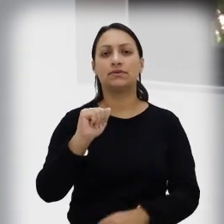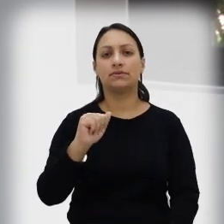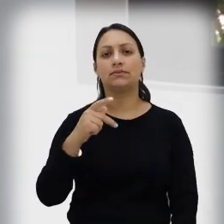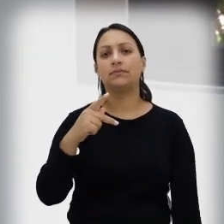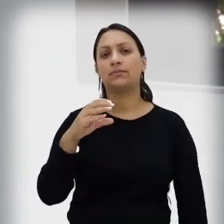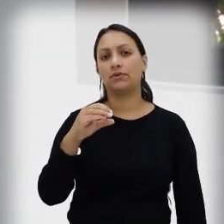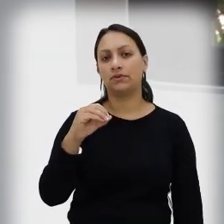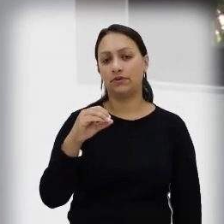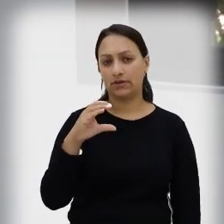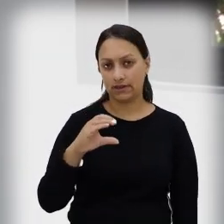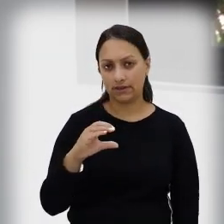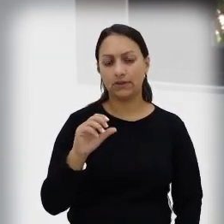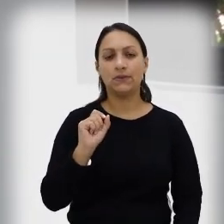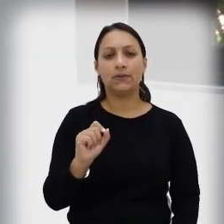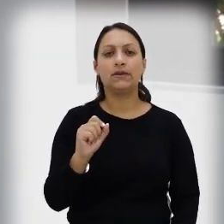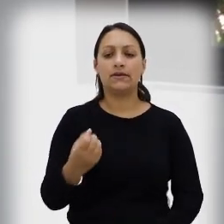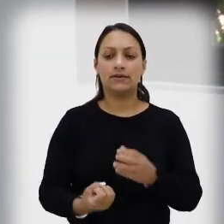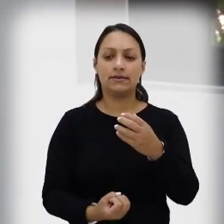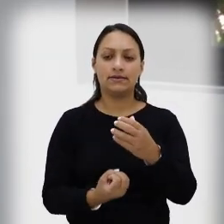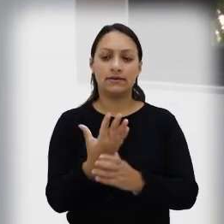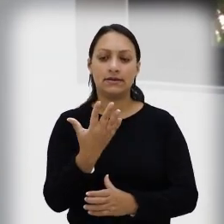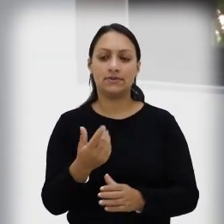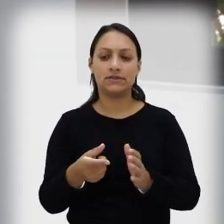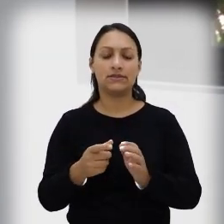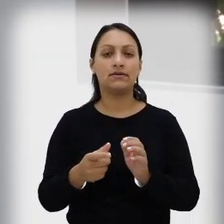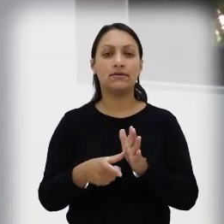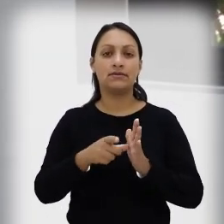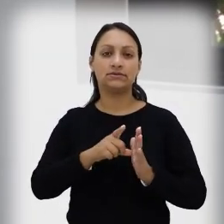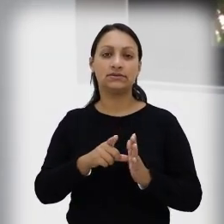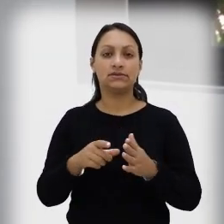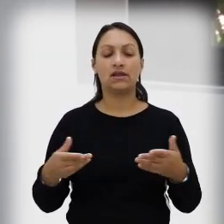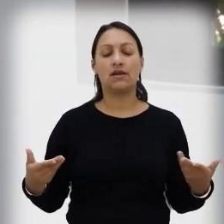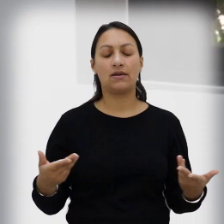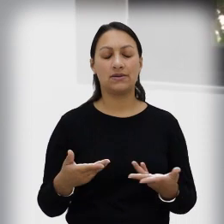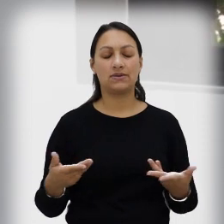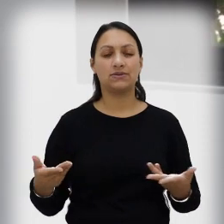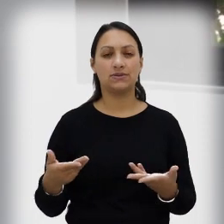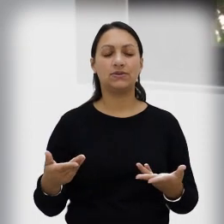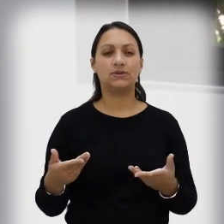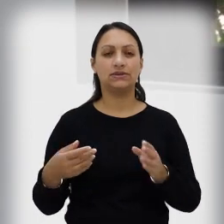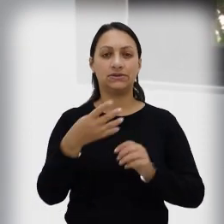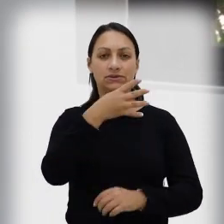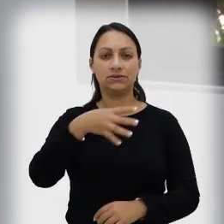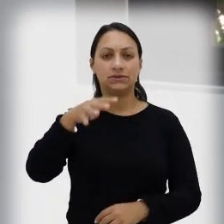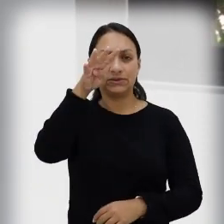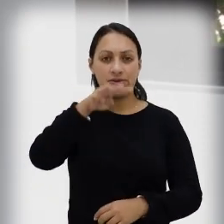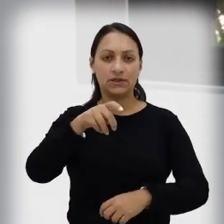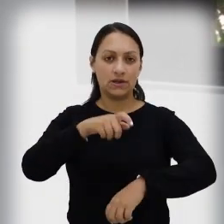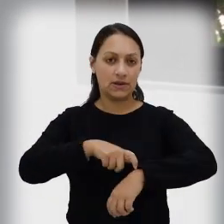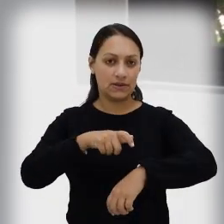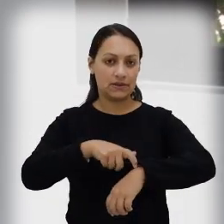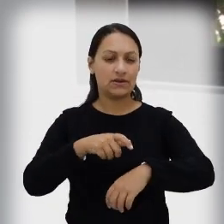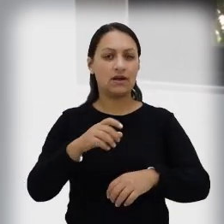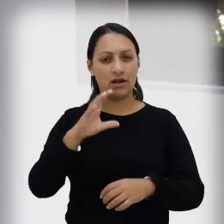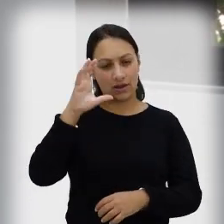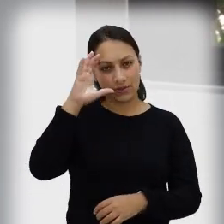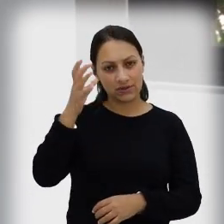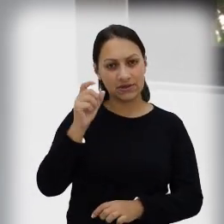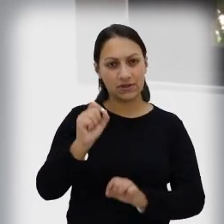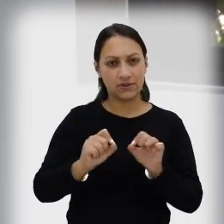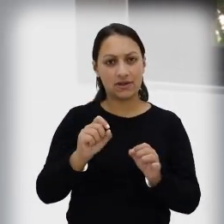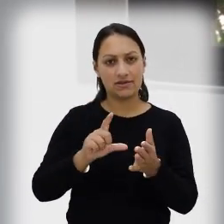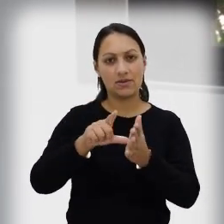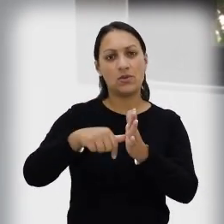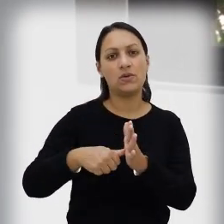agenda POC é o espaço que a gente criou antecipadamente agora, né, no cronograma. Ele acontecia um pouco mais tardiamente, e